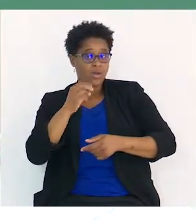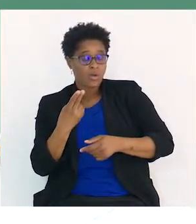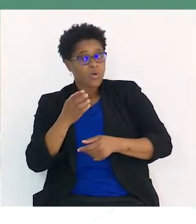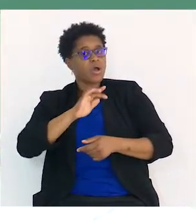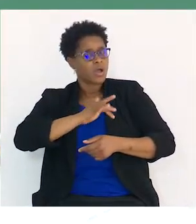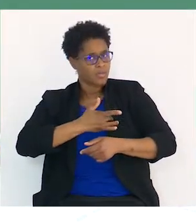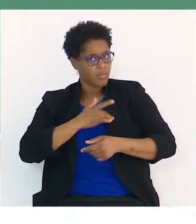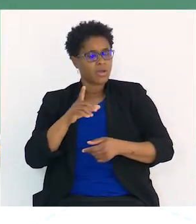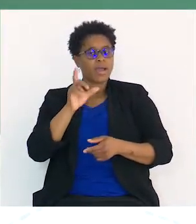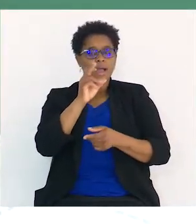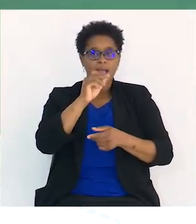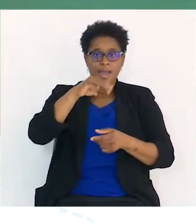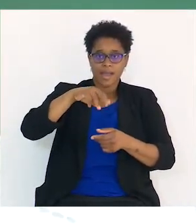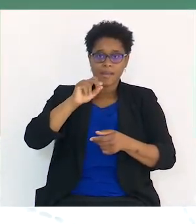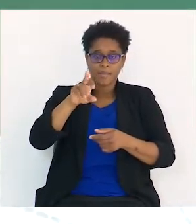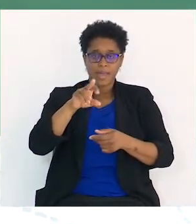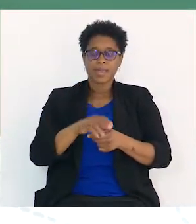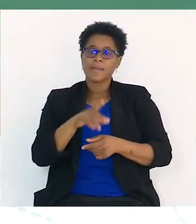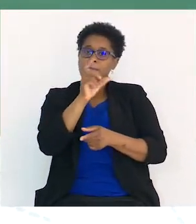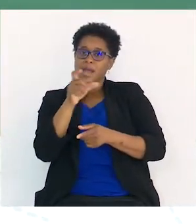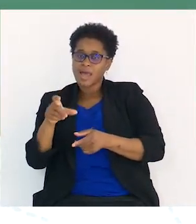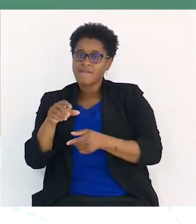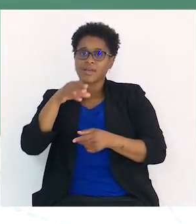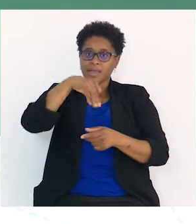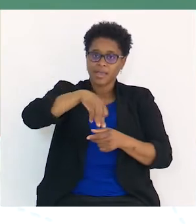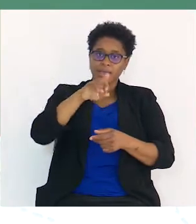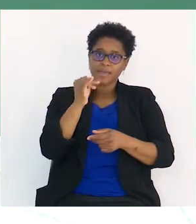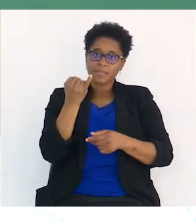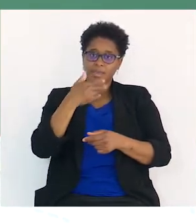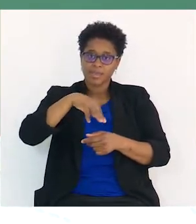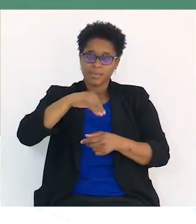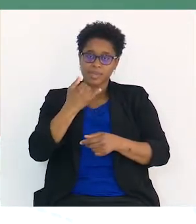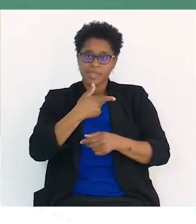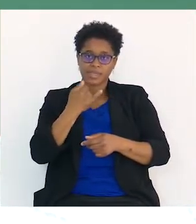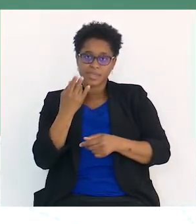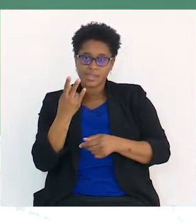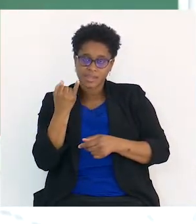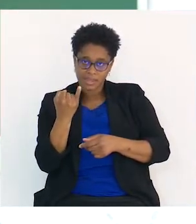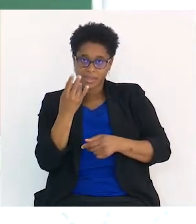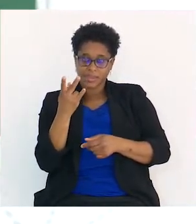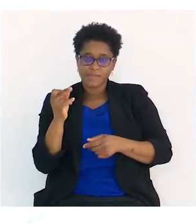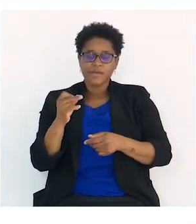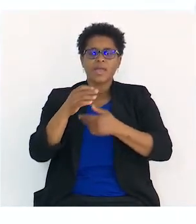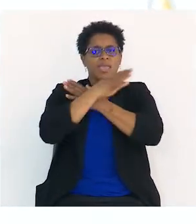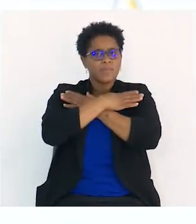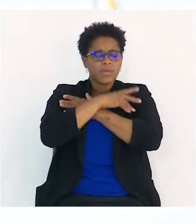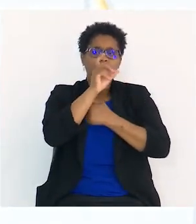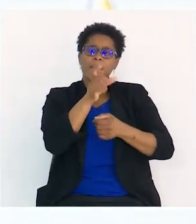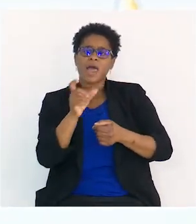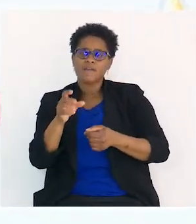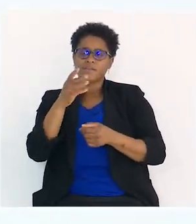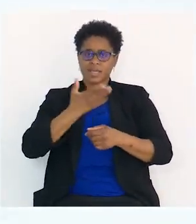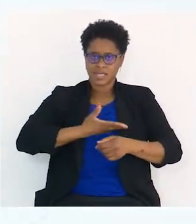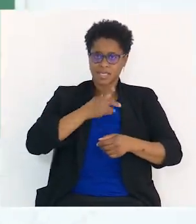palavra primitiva, ok? Ou palavra natural. E amigo já é uma palavra derivada.